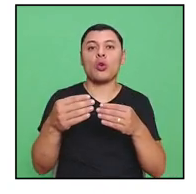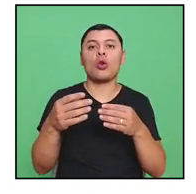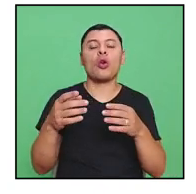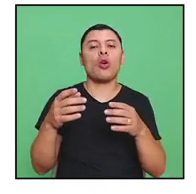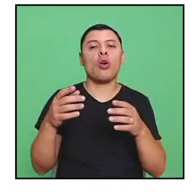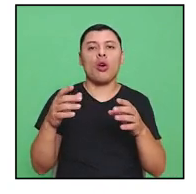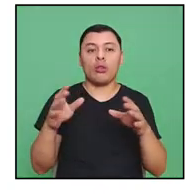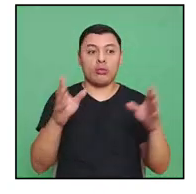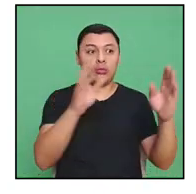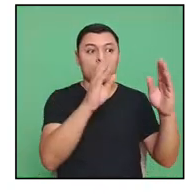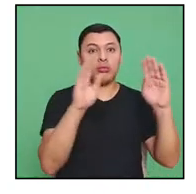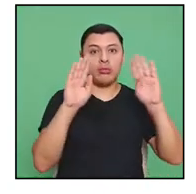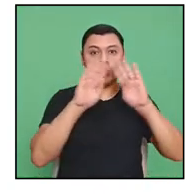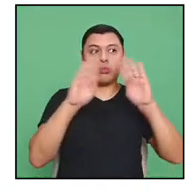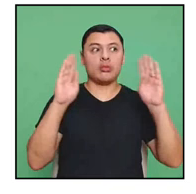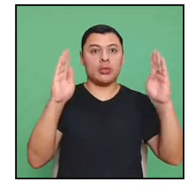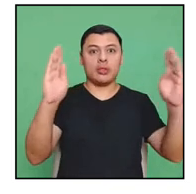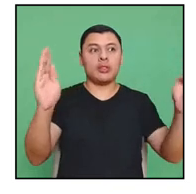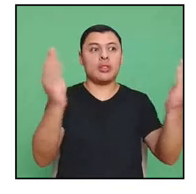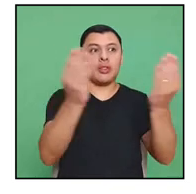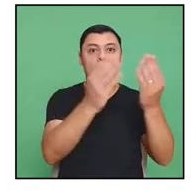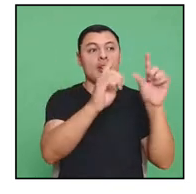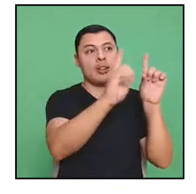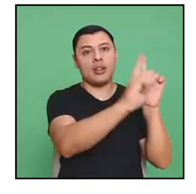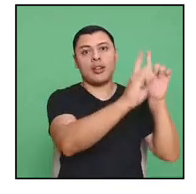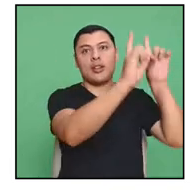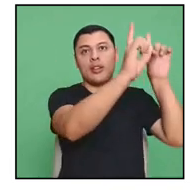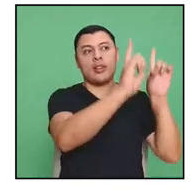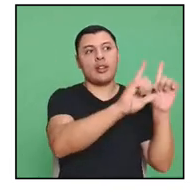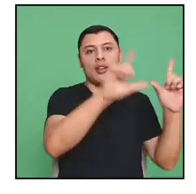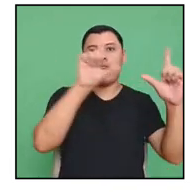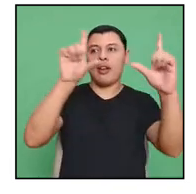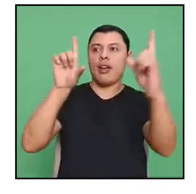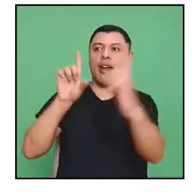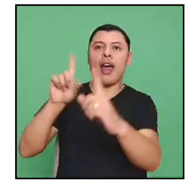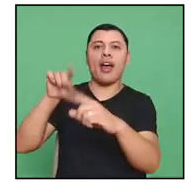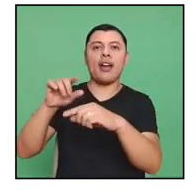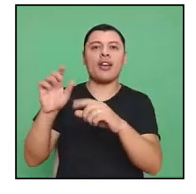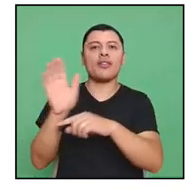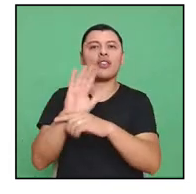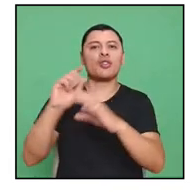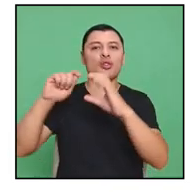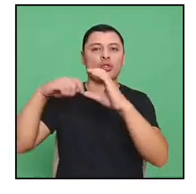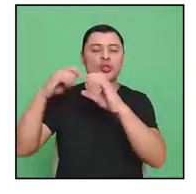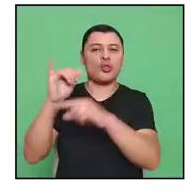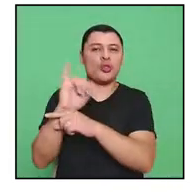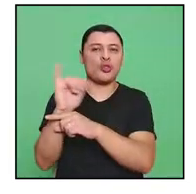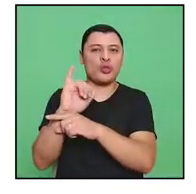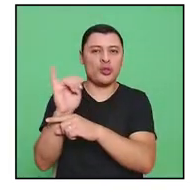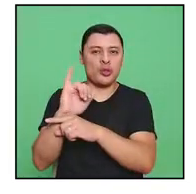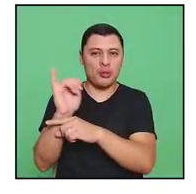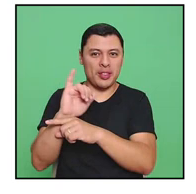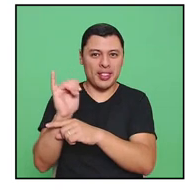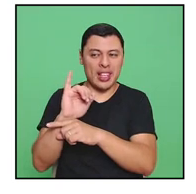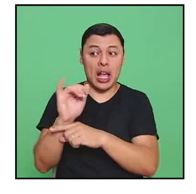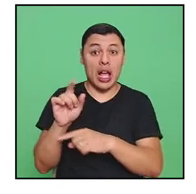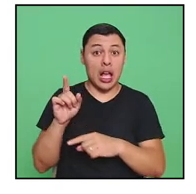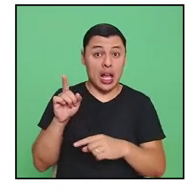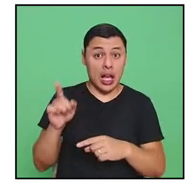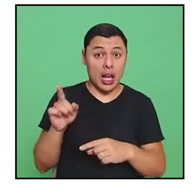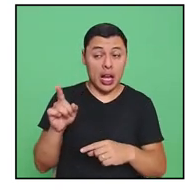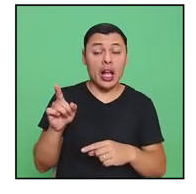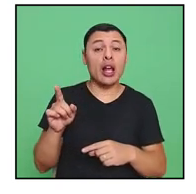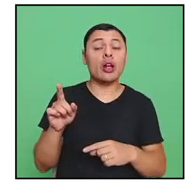são compostas de vídeos do YouTube. E esses vídeos, eles basicamente todos